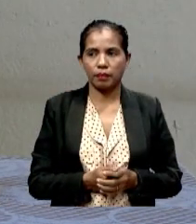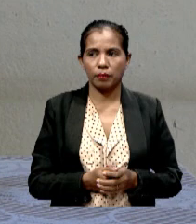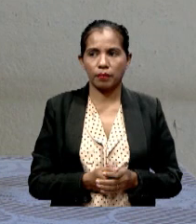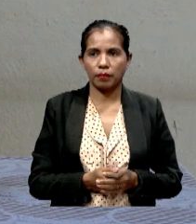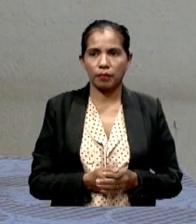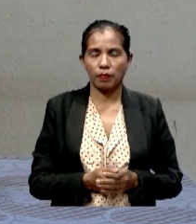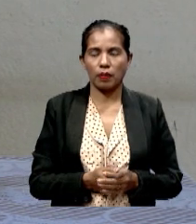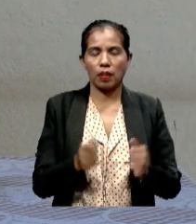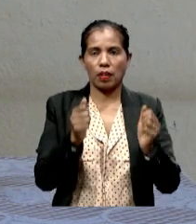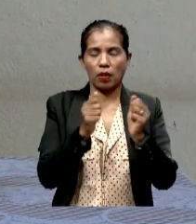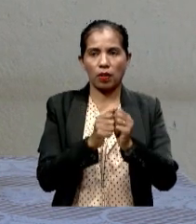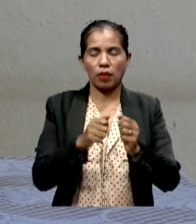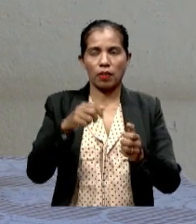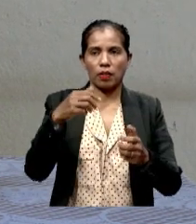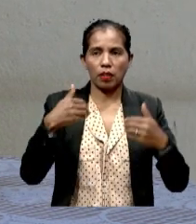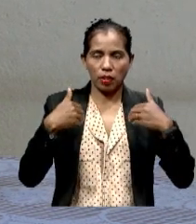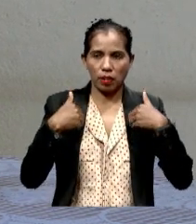ho presensa lei dana.